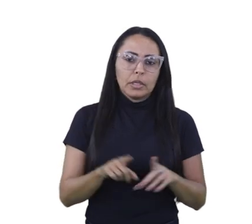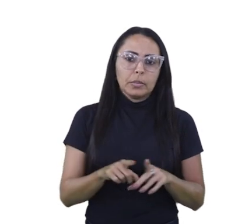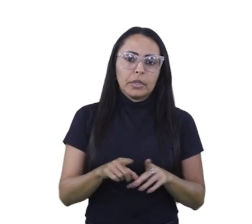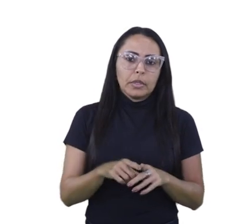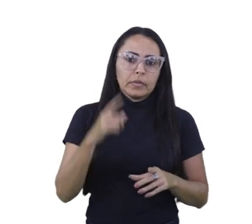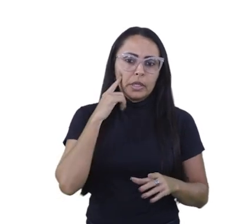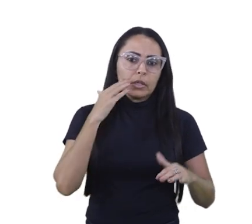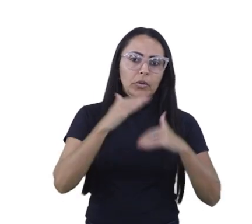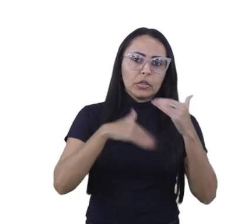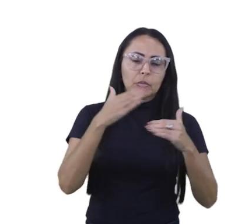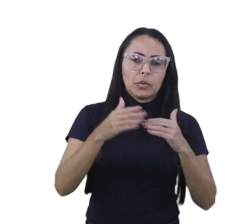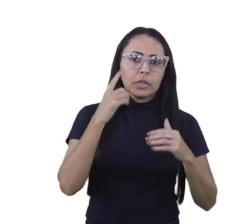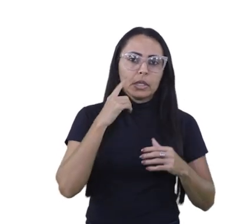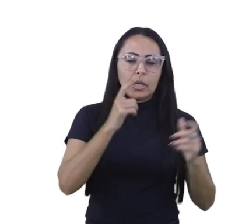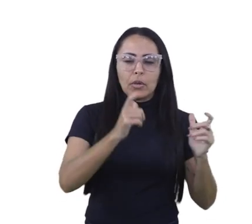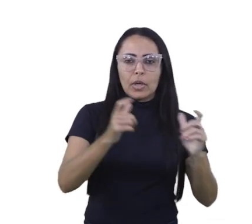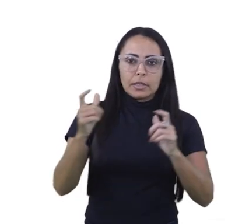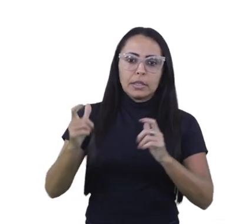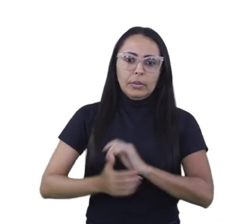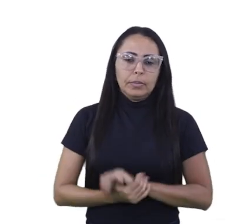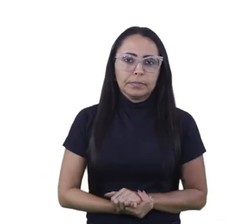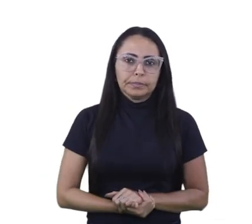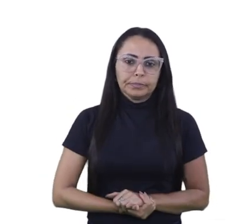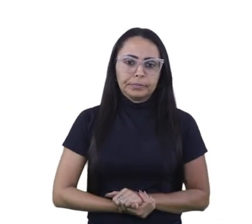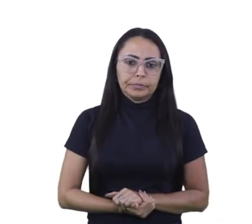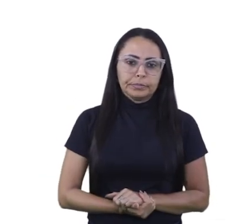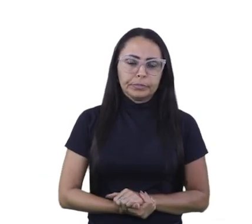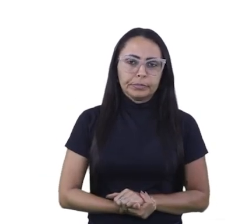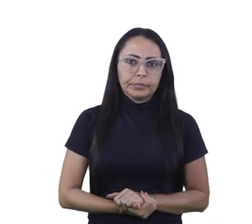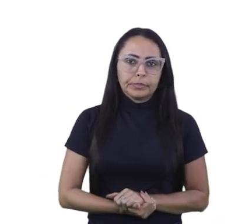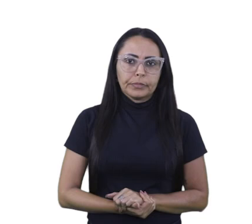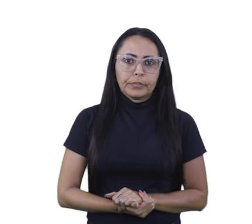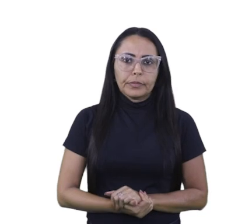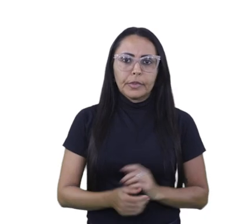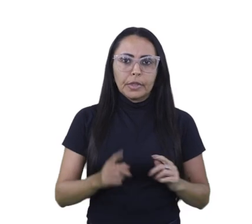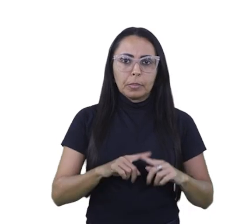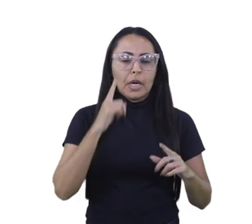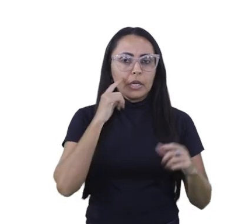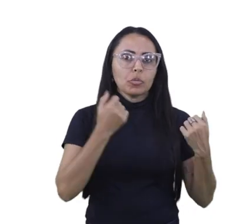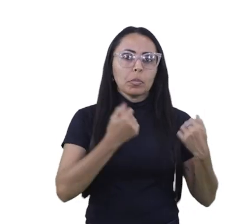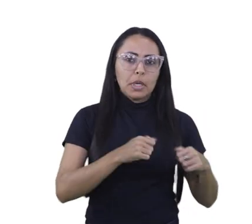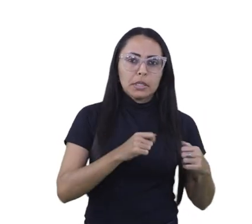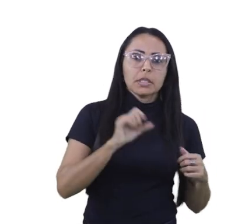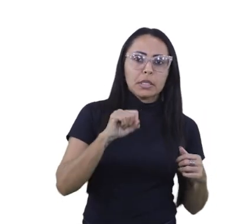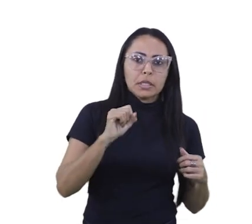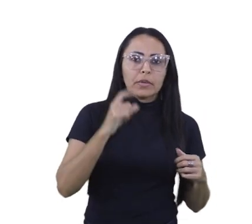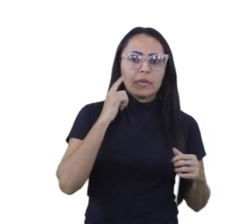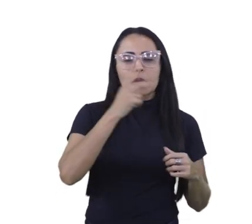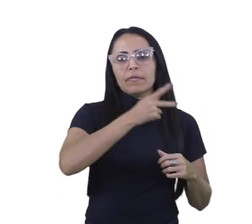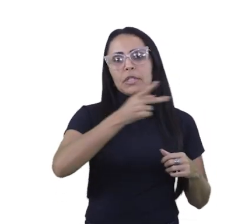corresponder à localização, nesse caso, tá certo? Mas, voltando, precisa ir ao e-book, fazer essa